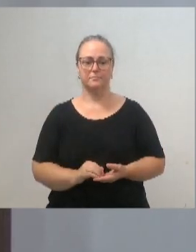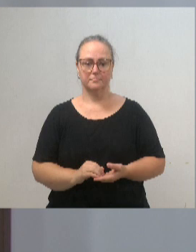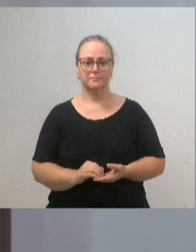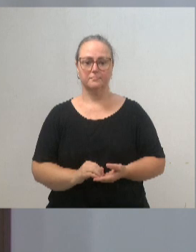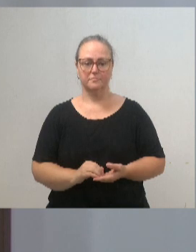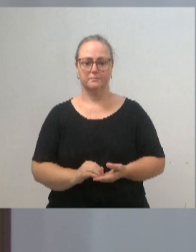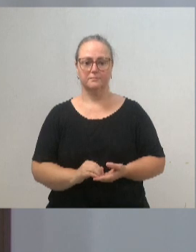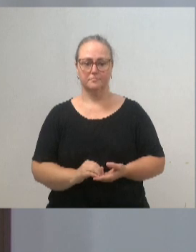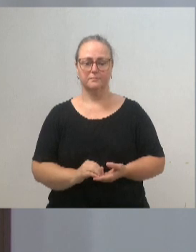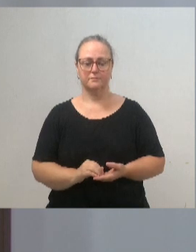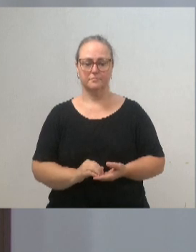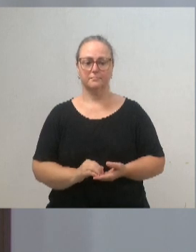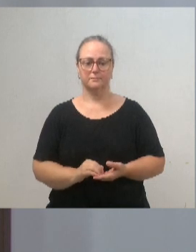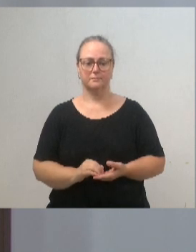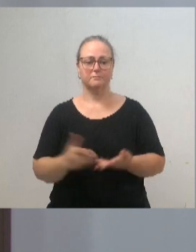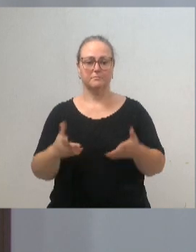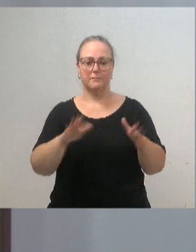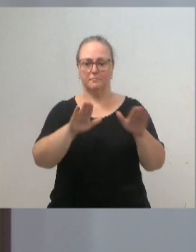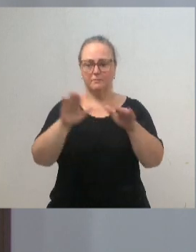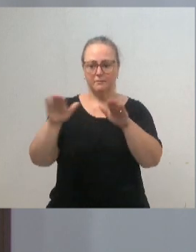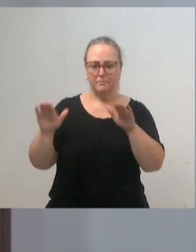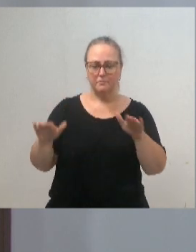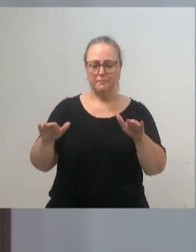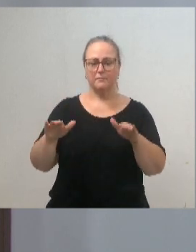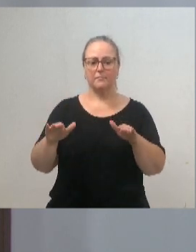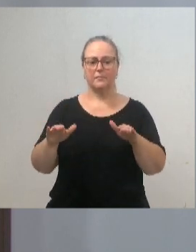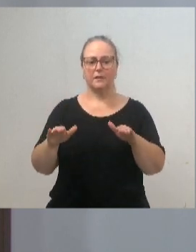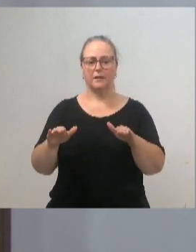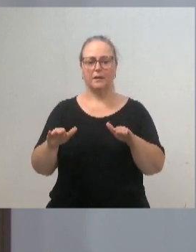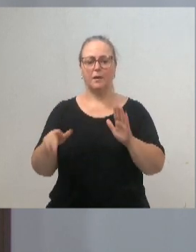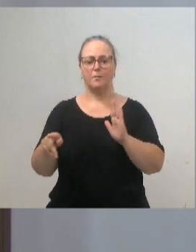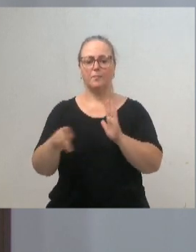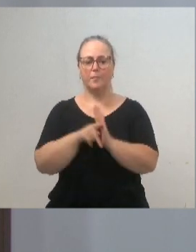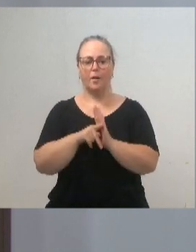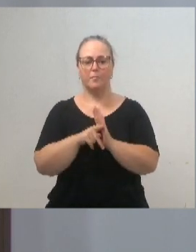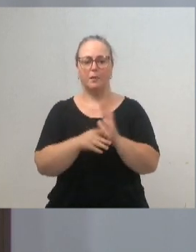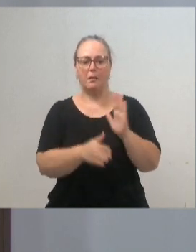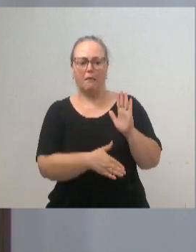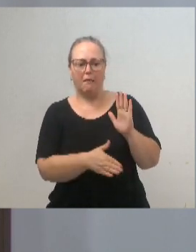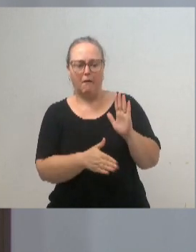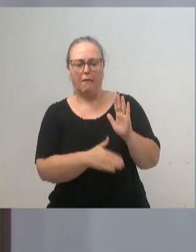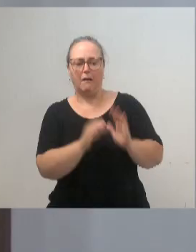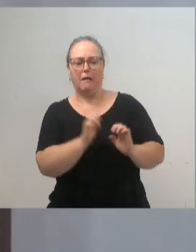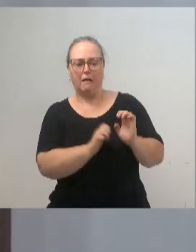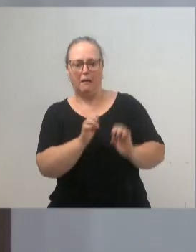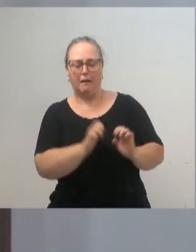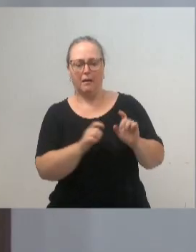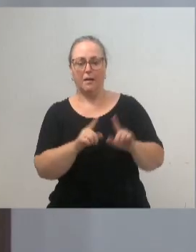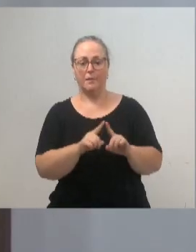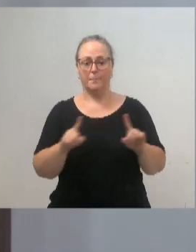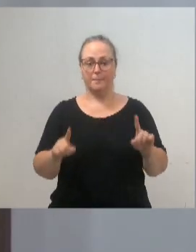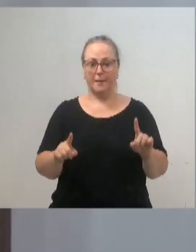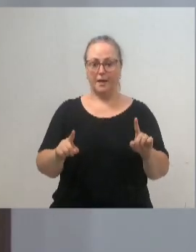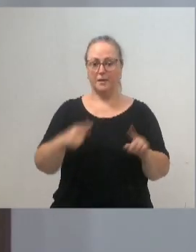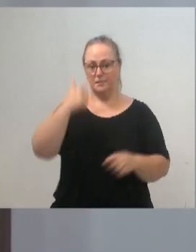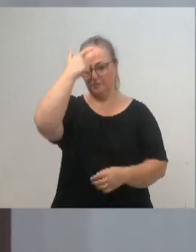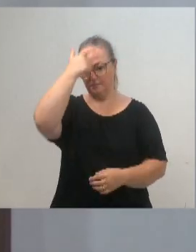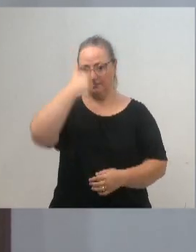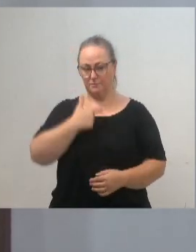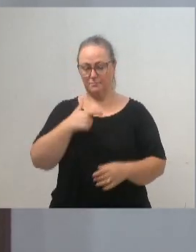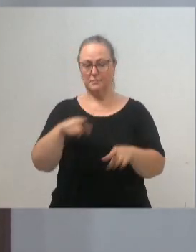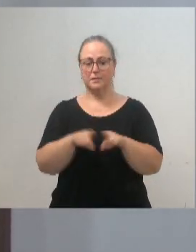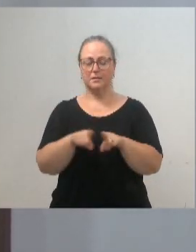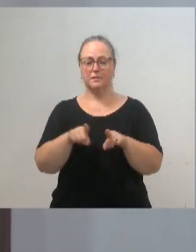Partido Novo é chamado por aí de Partido dos Trombadinhas, Partido dos Empresários, mas este parlamentar, assim como o